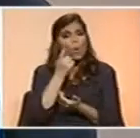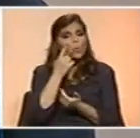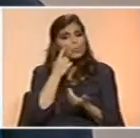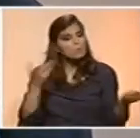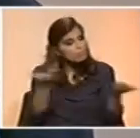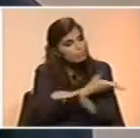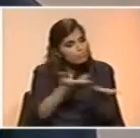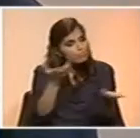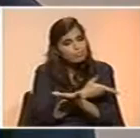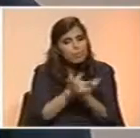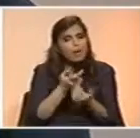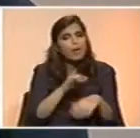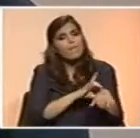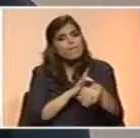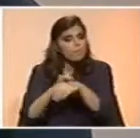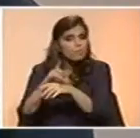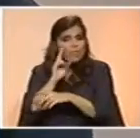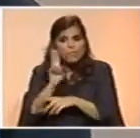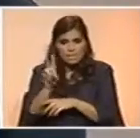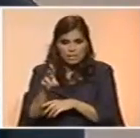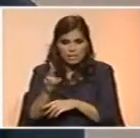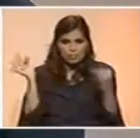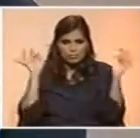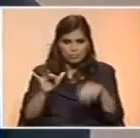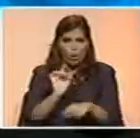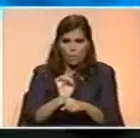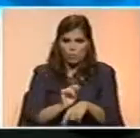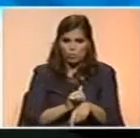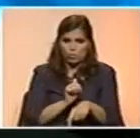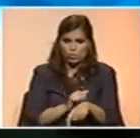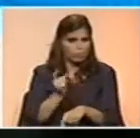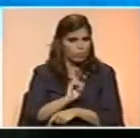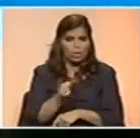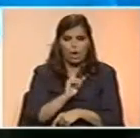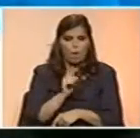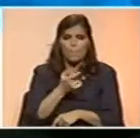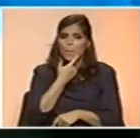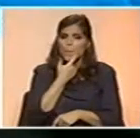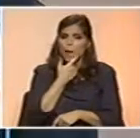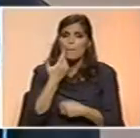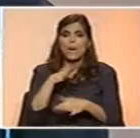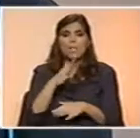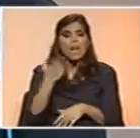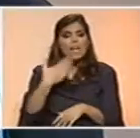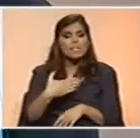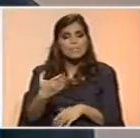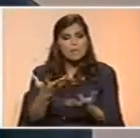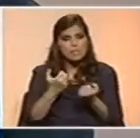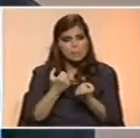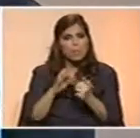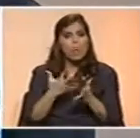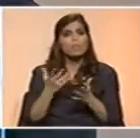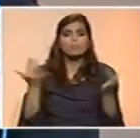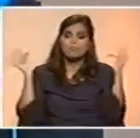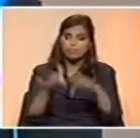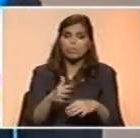eles, várias visitas e também eles dar a conhecer ao Porto. Eles chegam todos ao mesmo tempo? Mas normalmente quando fazemos a semana de recepção, é numa altura em que já cá estão